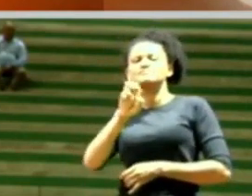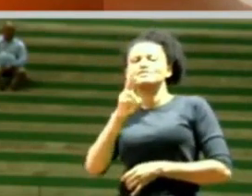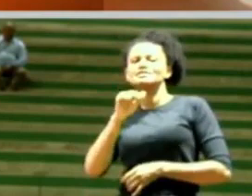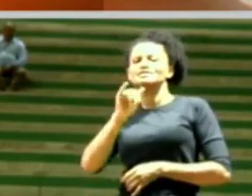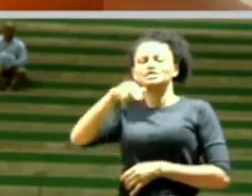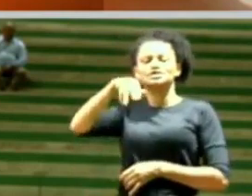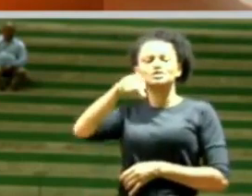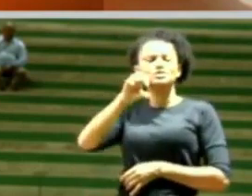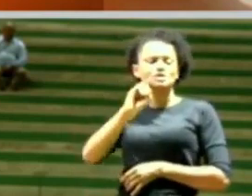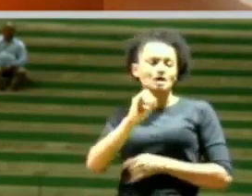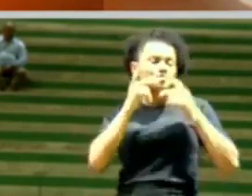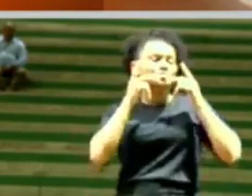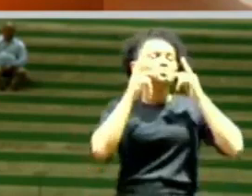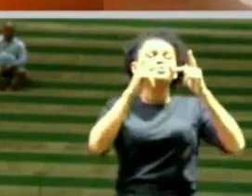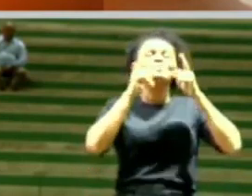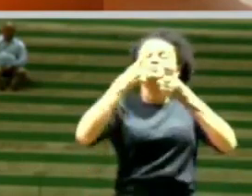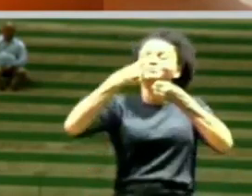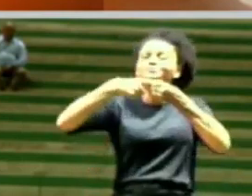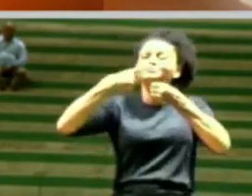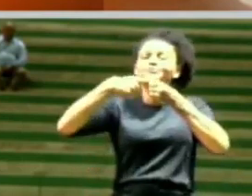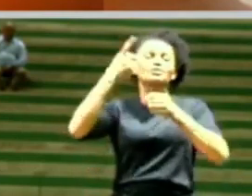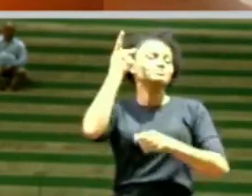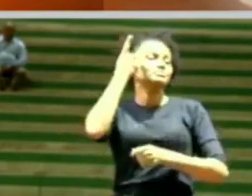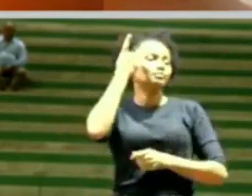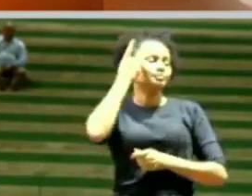eu preguei no interior de São Paulo.